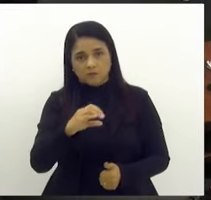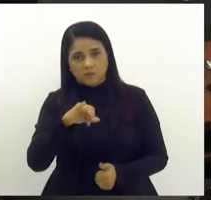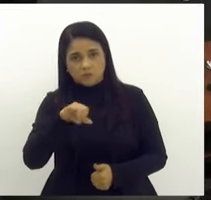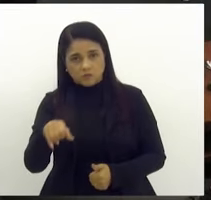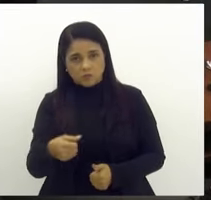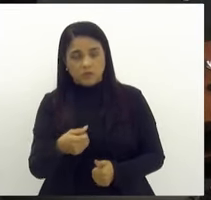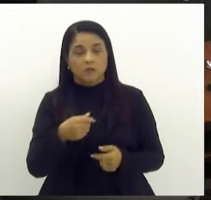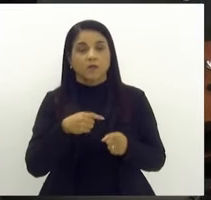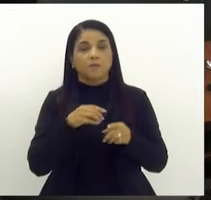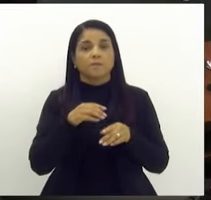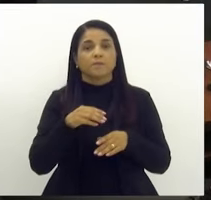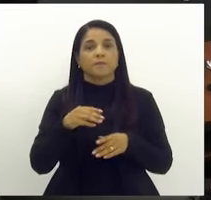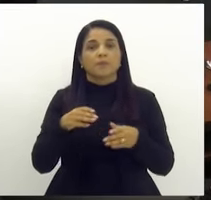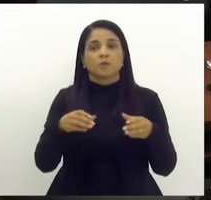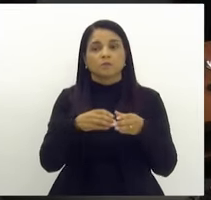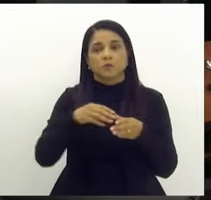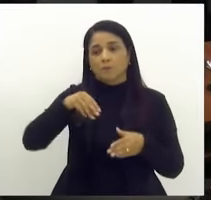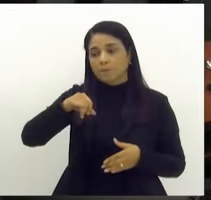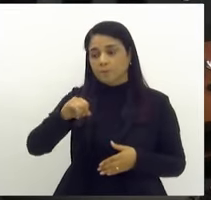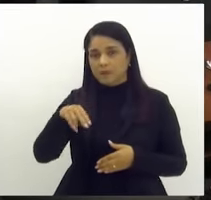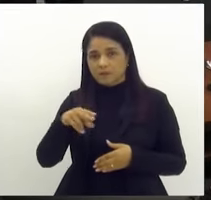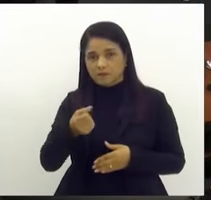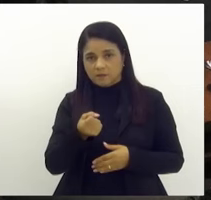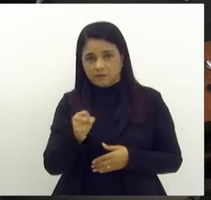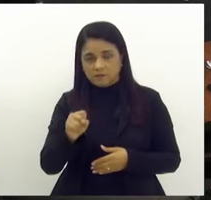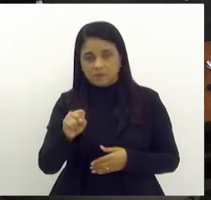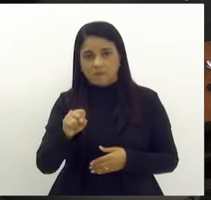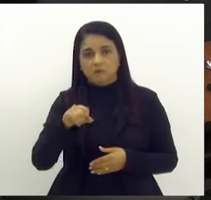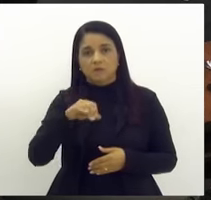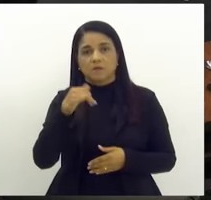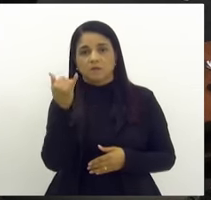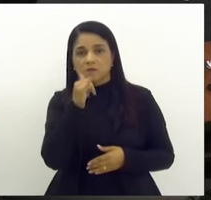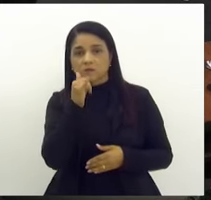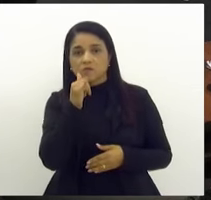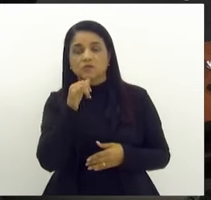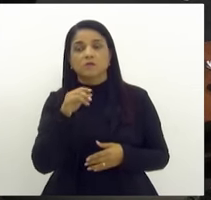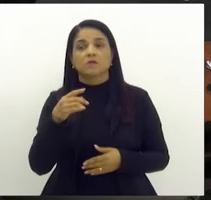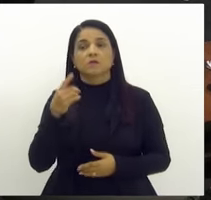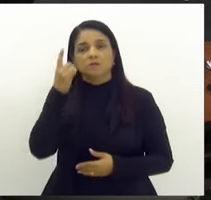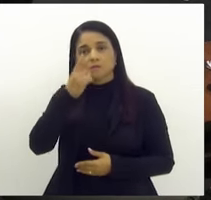pela comissão de Minas e energia Deputado